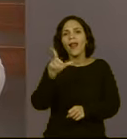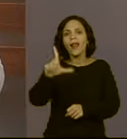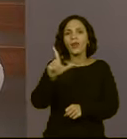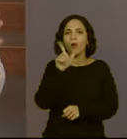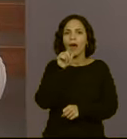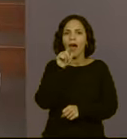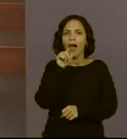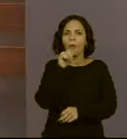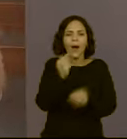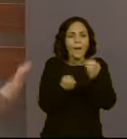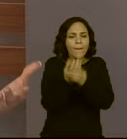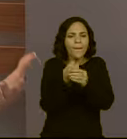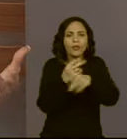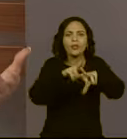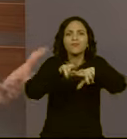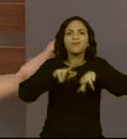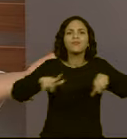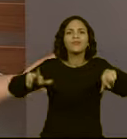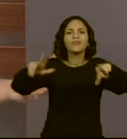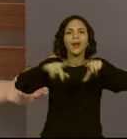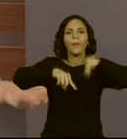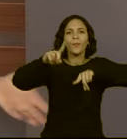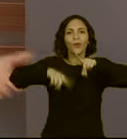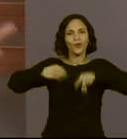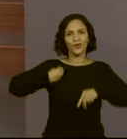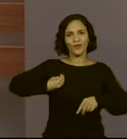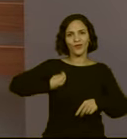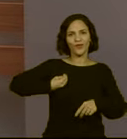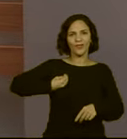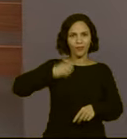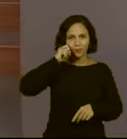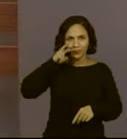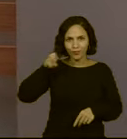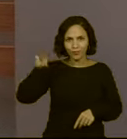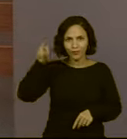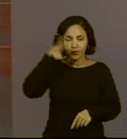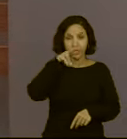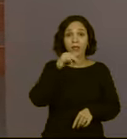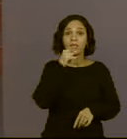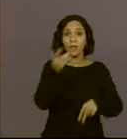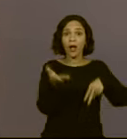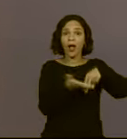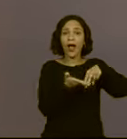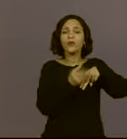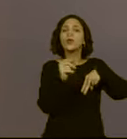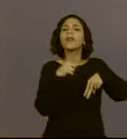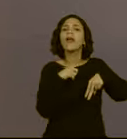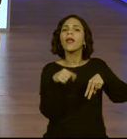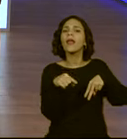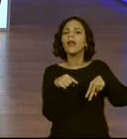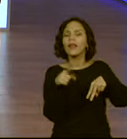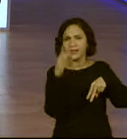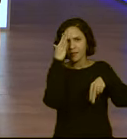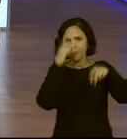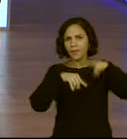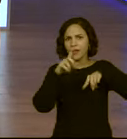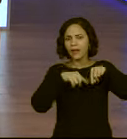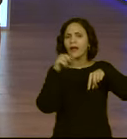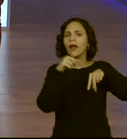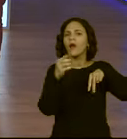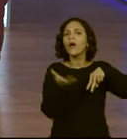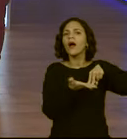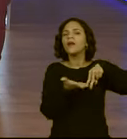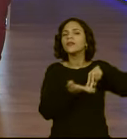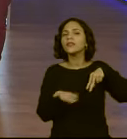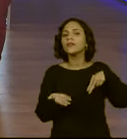água necessários para produzir vários produtos do nosso dia-a-dia EA calça jeans ela é feita do que professor do que que é feito uma